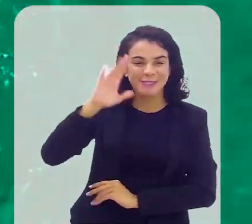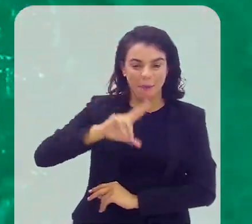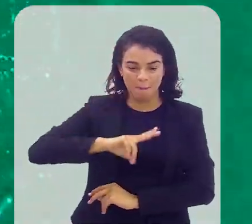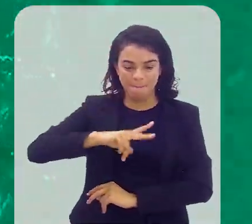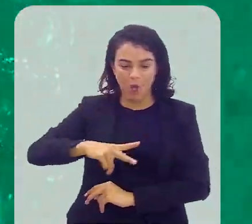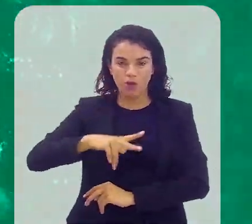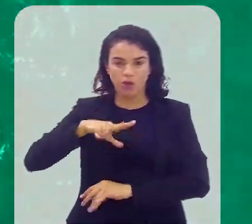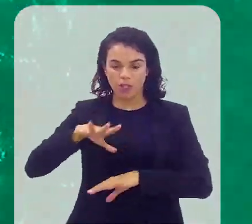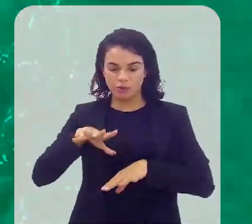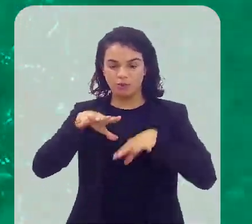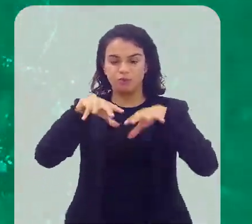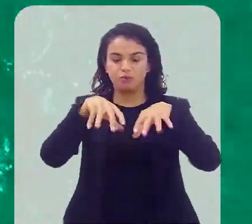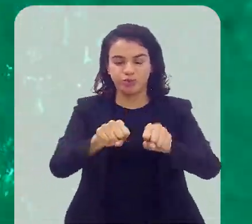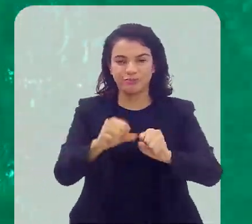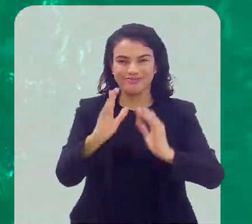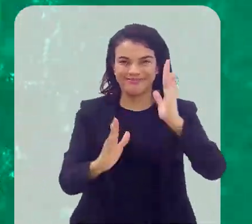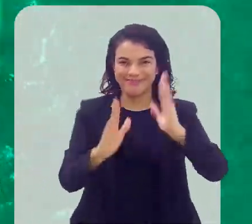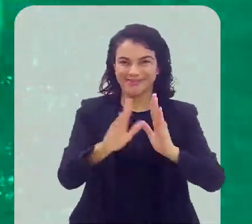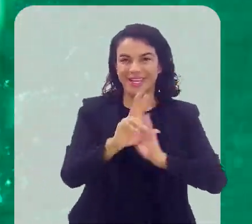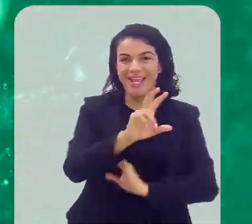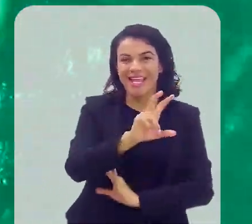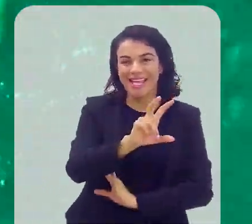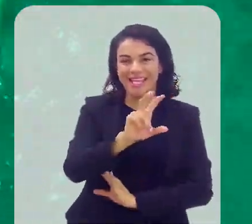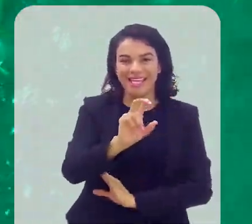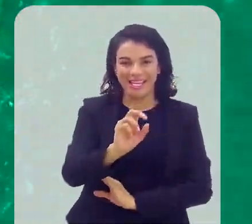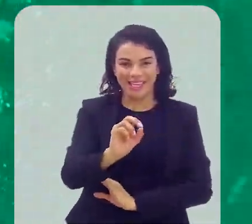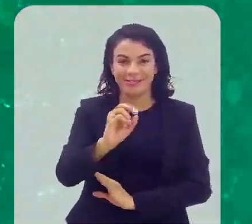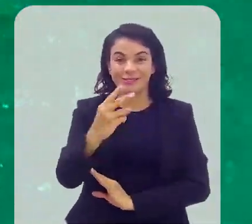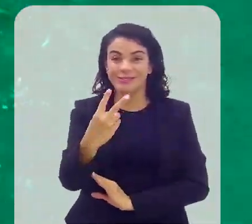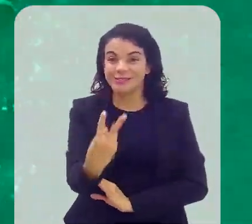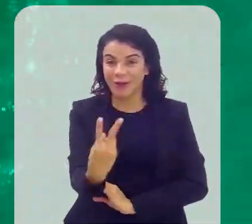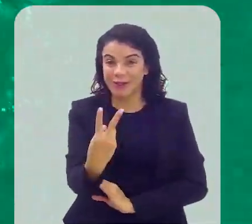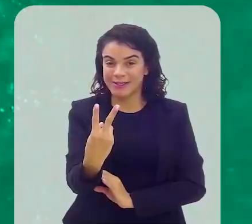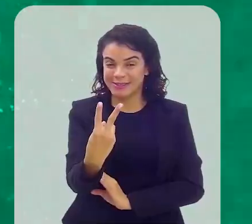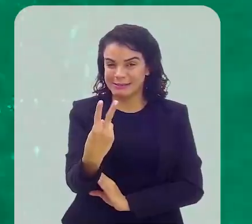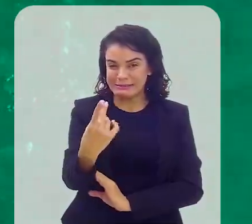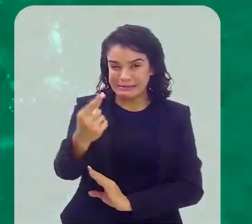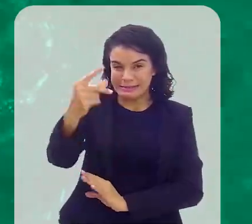Imagina quando os portugueses chegaram por volta de 1502.